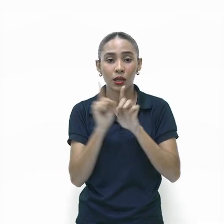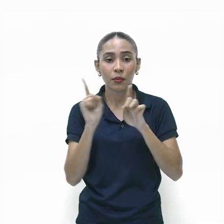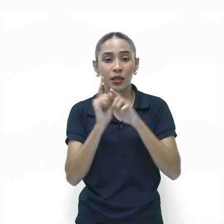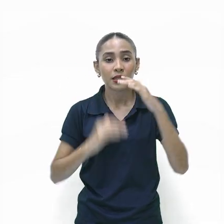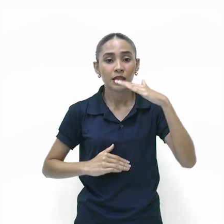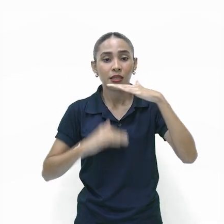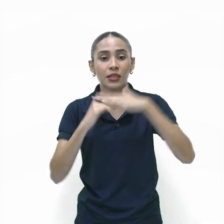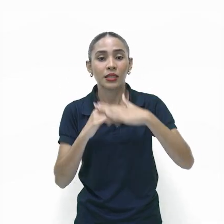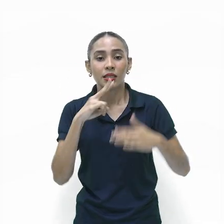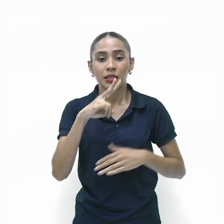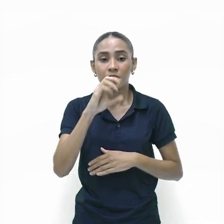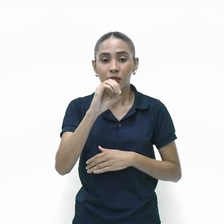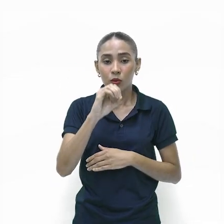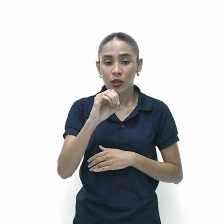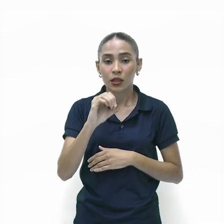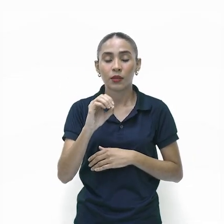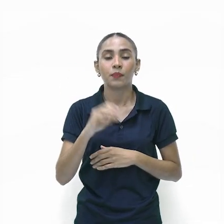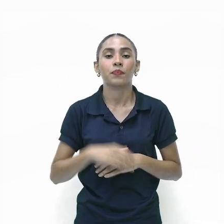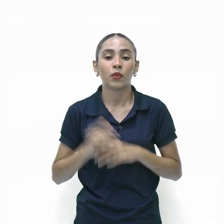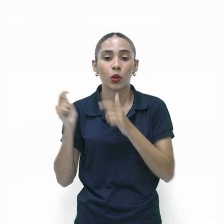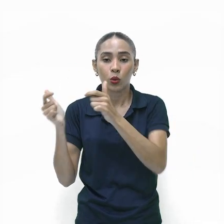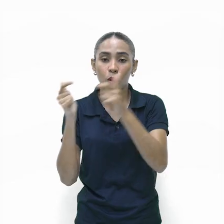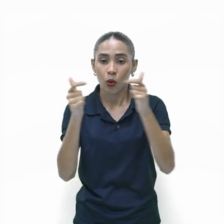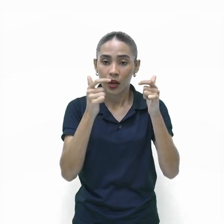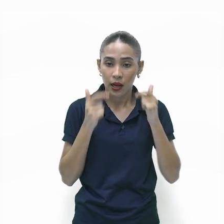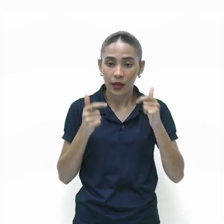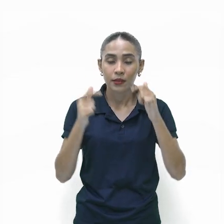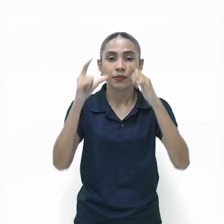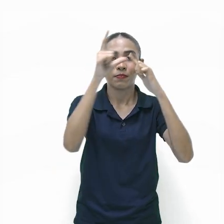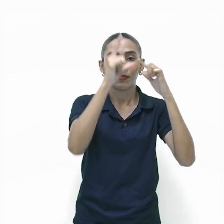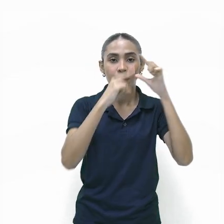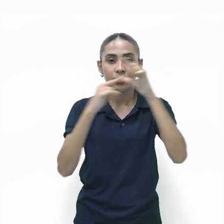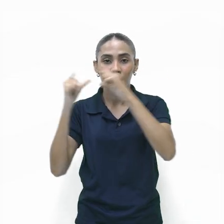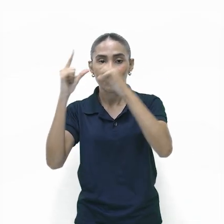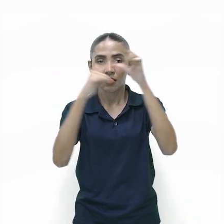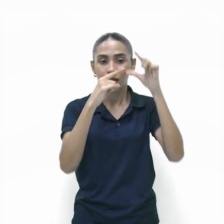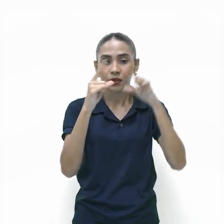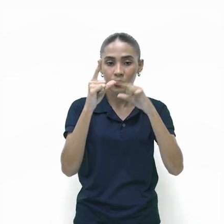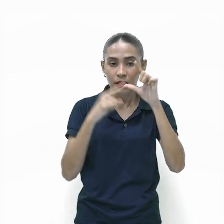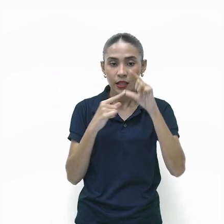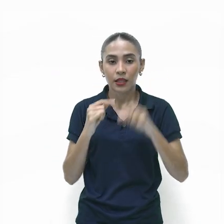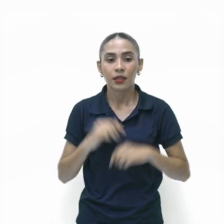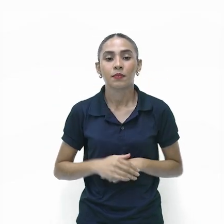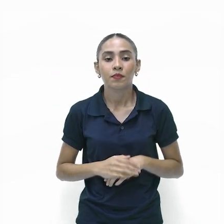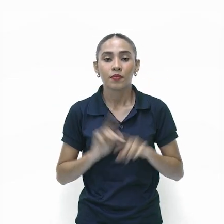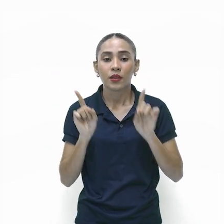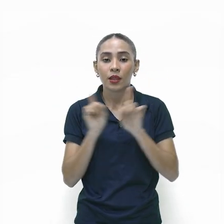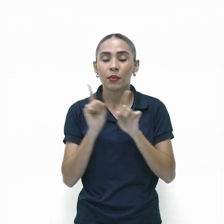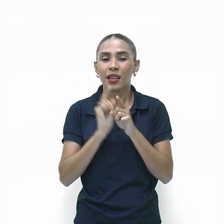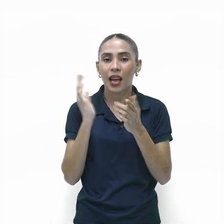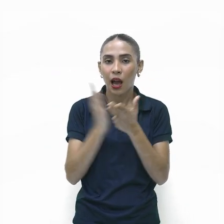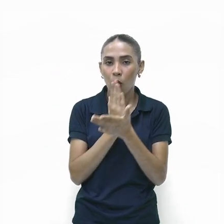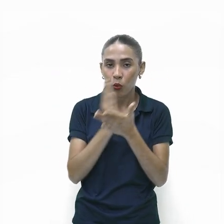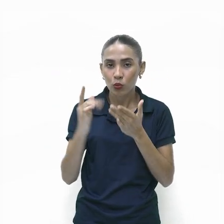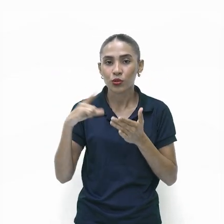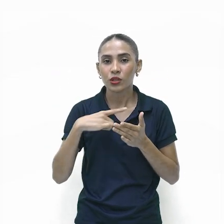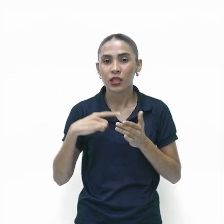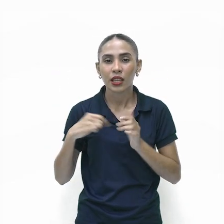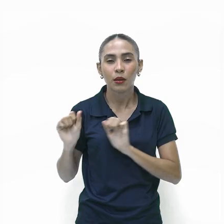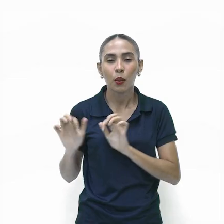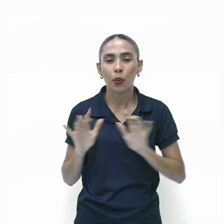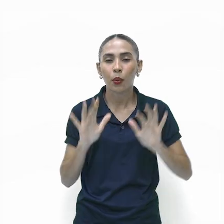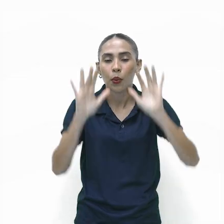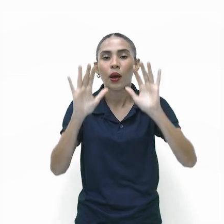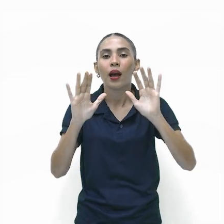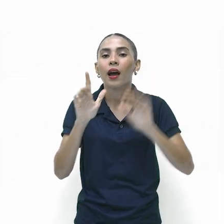temos cerca de 50 zonas habitáveis de suas estrelas, né? Alguns com vapor